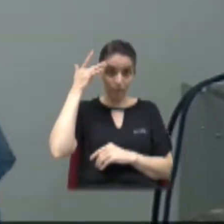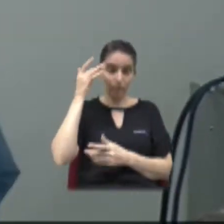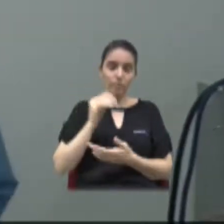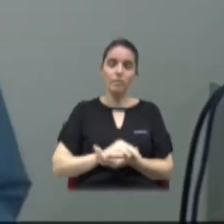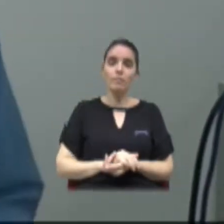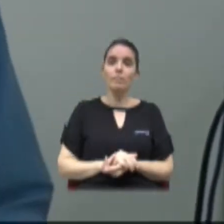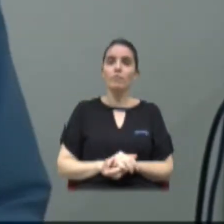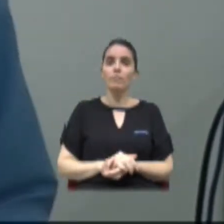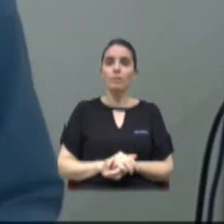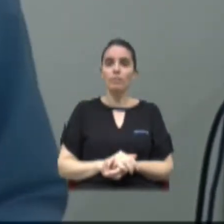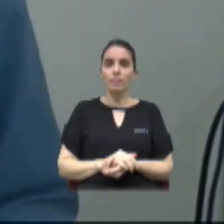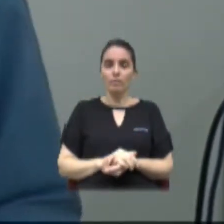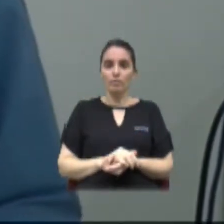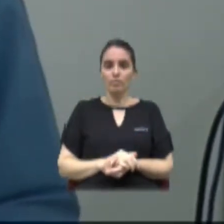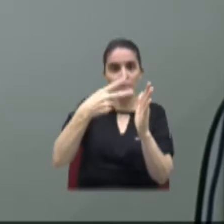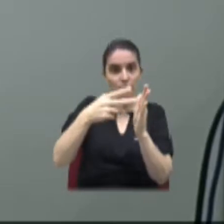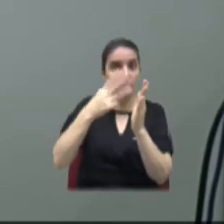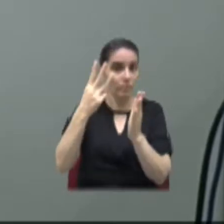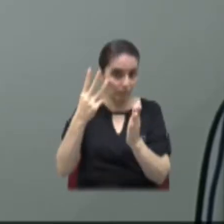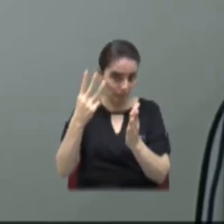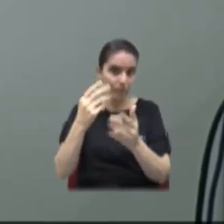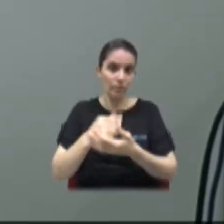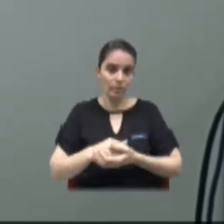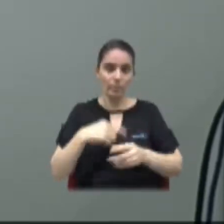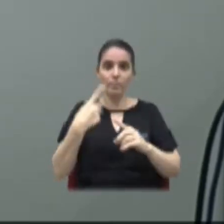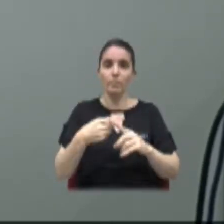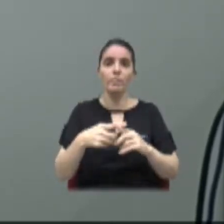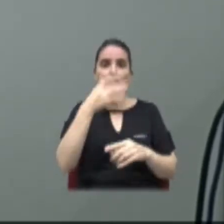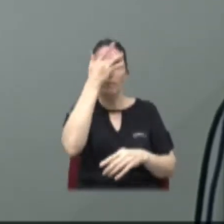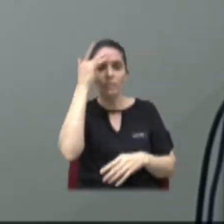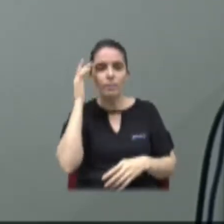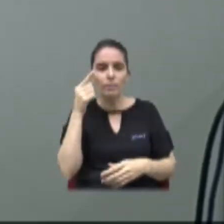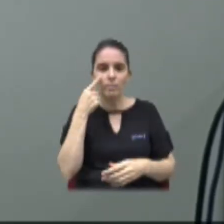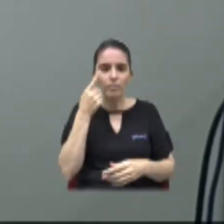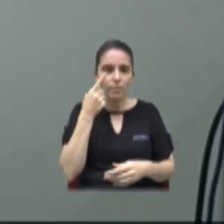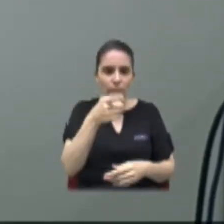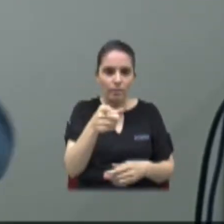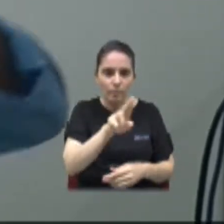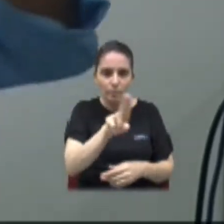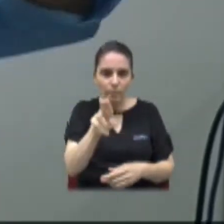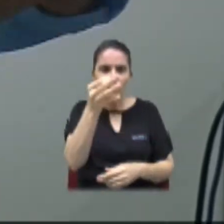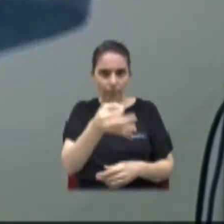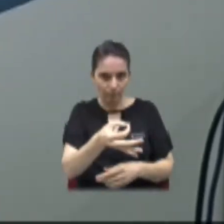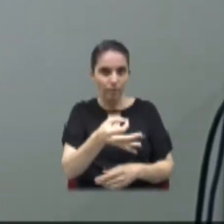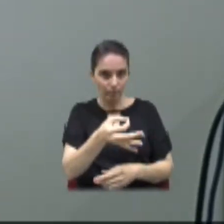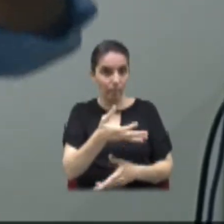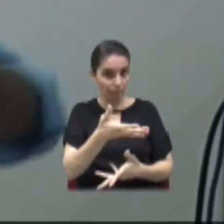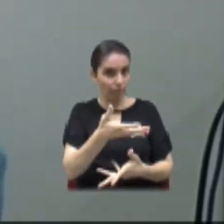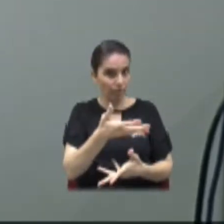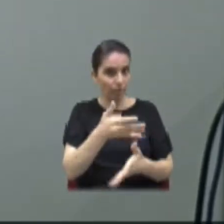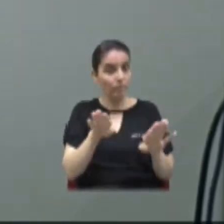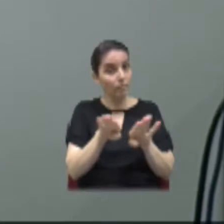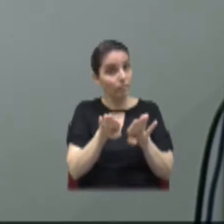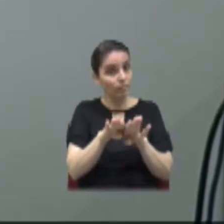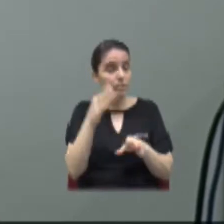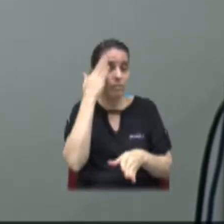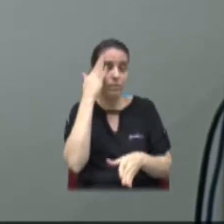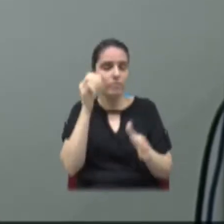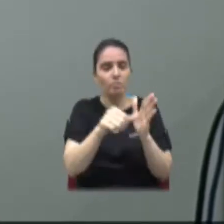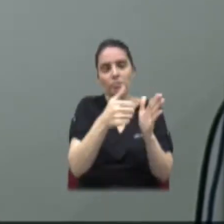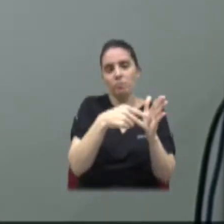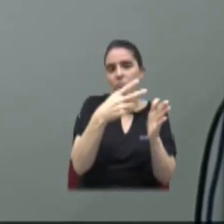do Rubi, do Giada, dos Pássaros, continua muito grande. Perto de 11 mil pessoas estão inscritas lá na habitação.